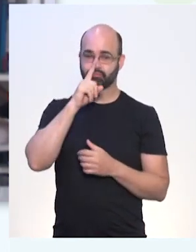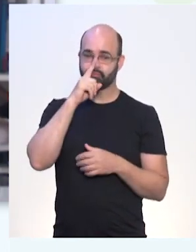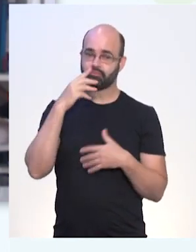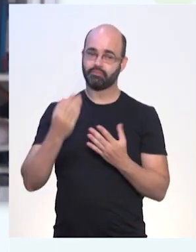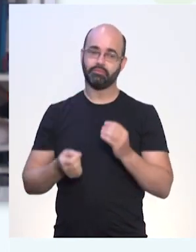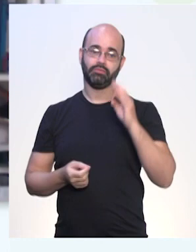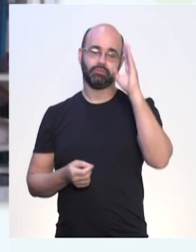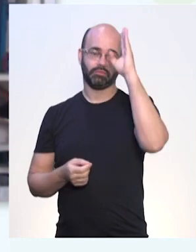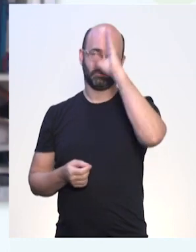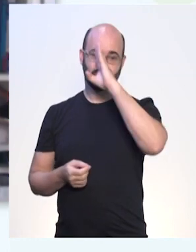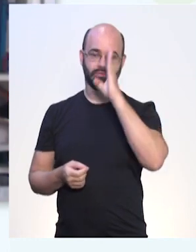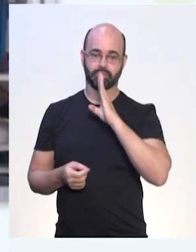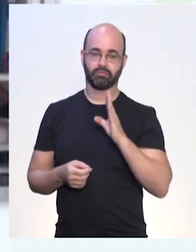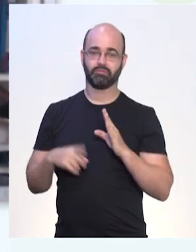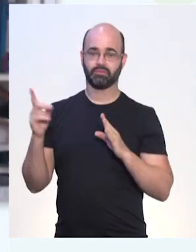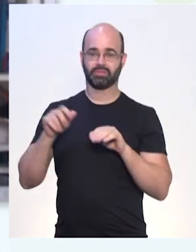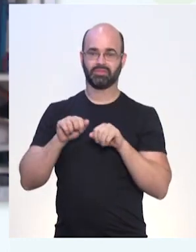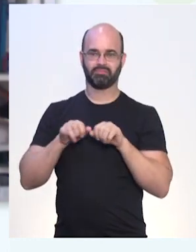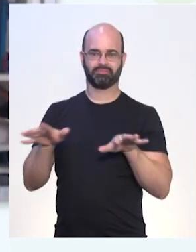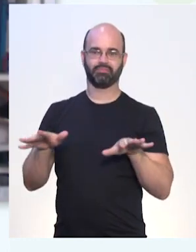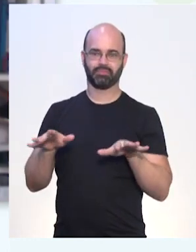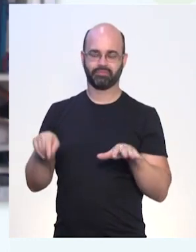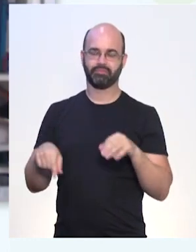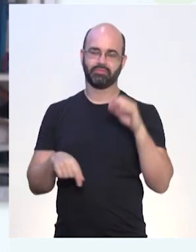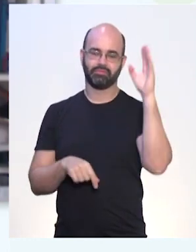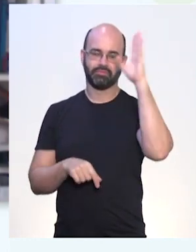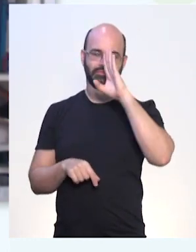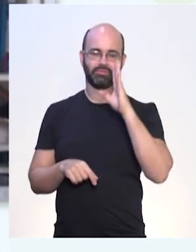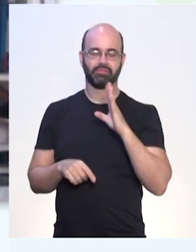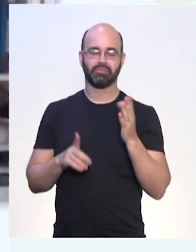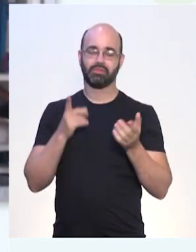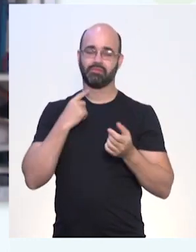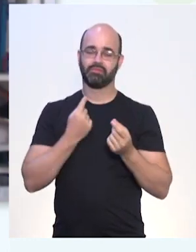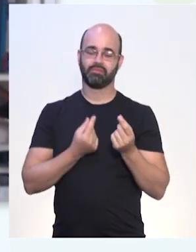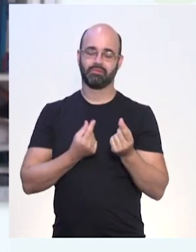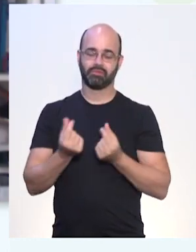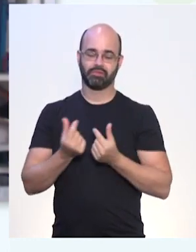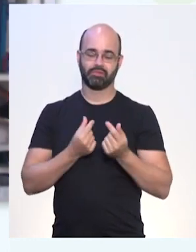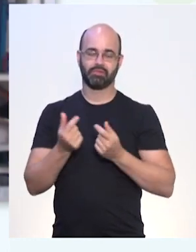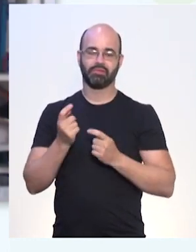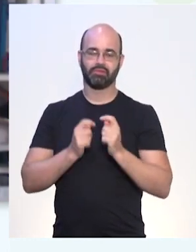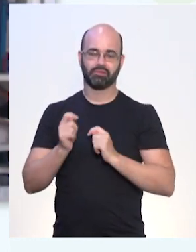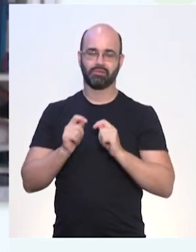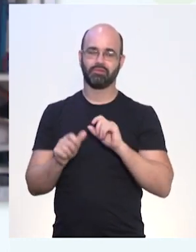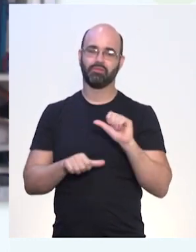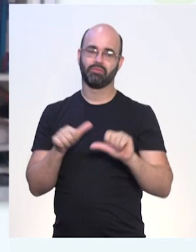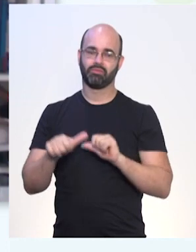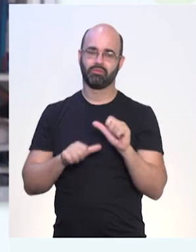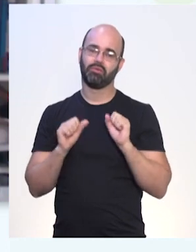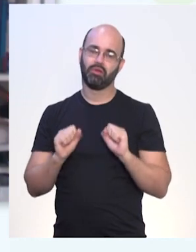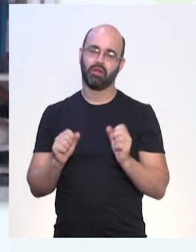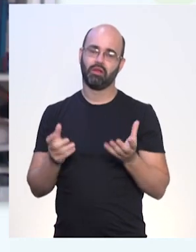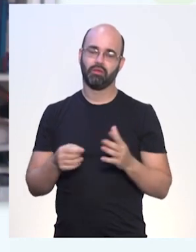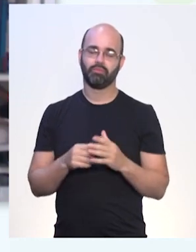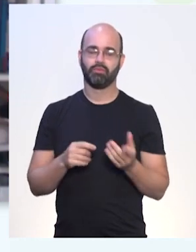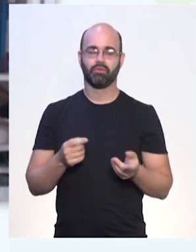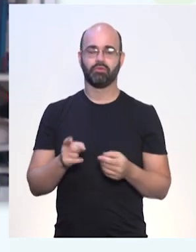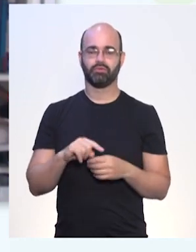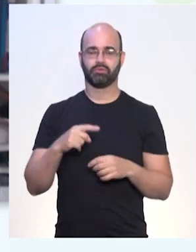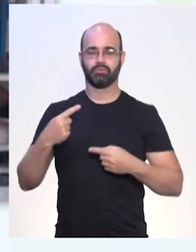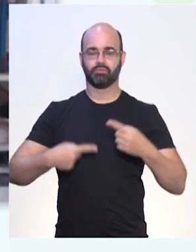essa essa explosão pode modificar esse cenário econômico e também o contexto político